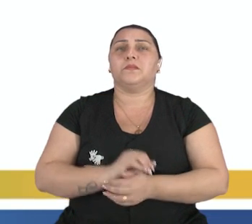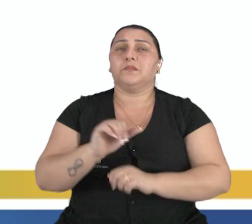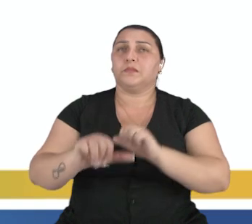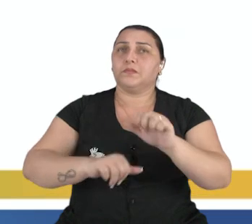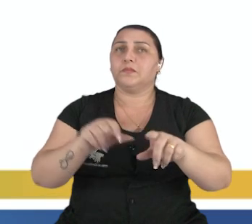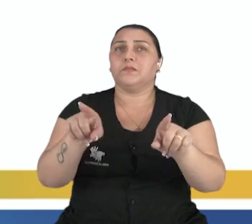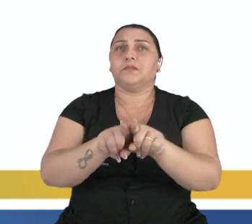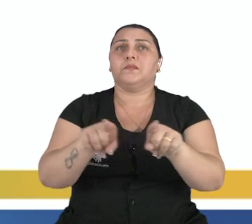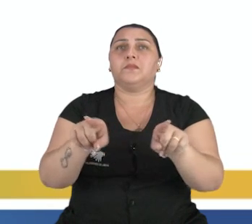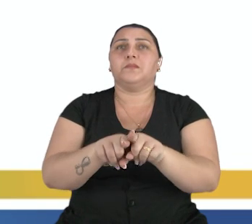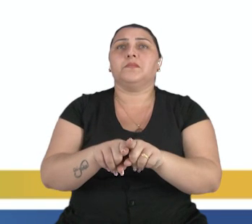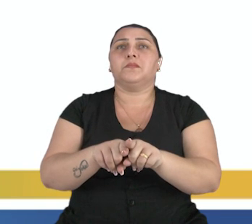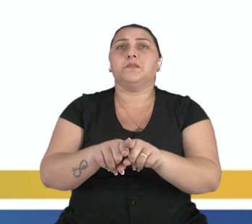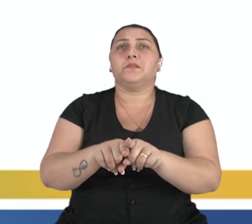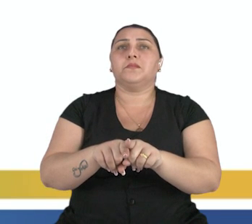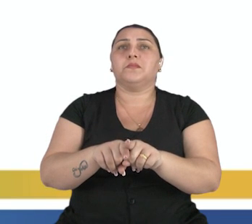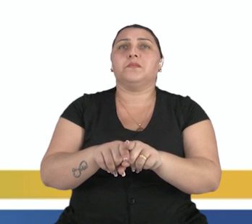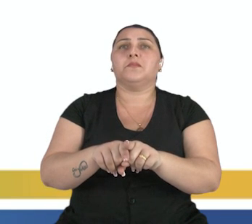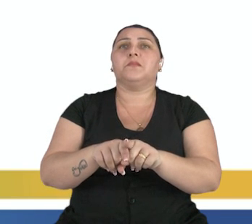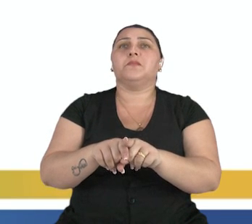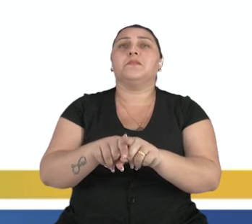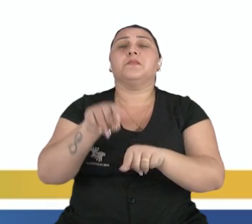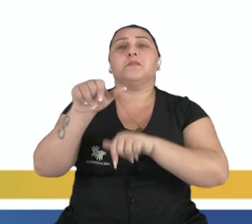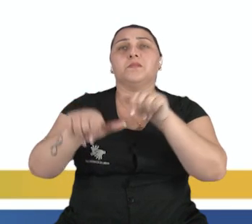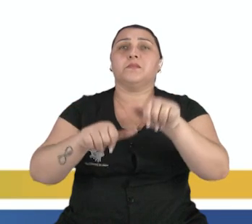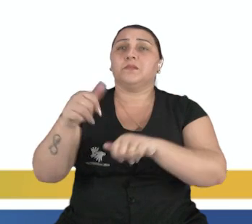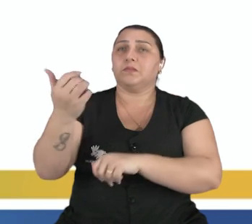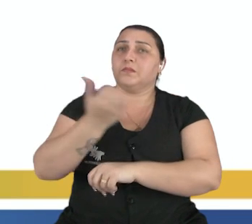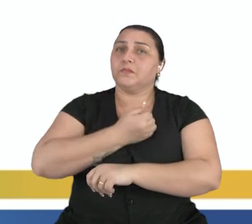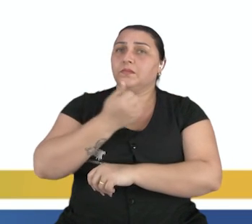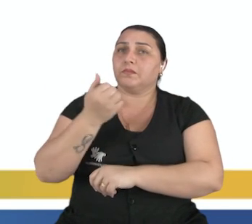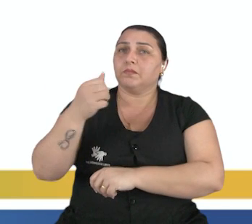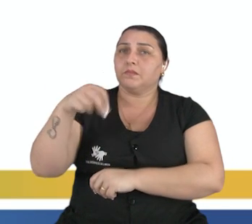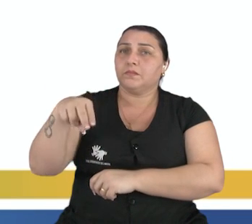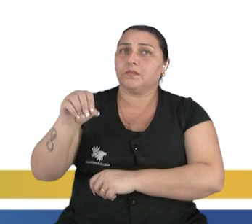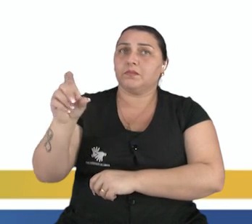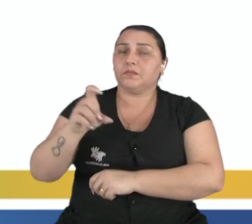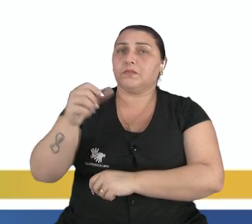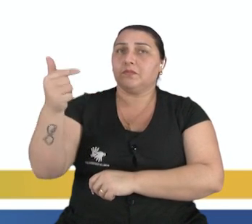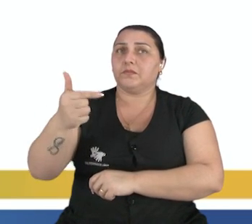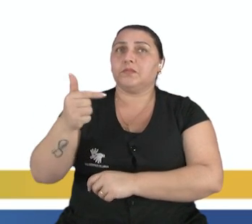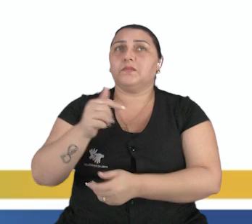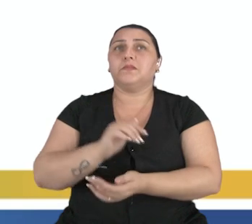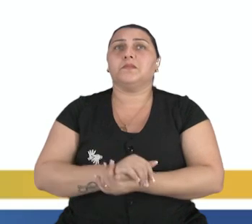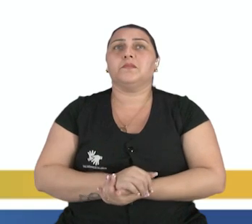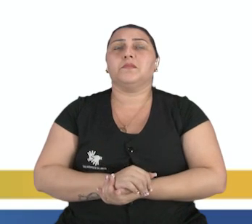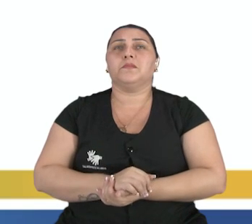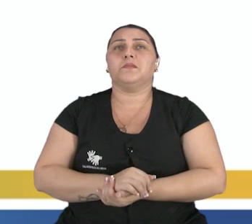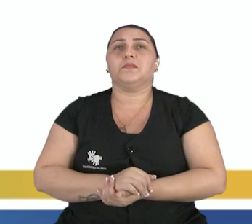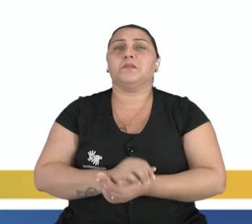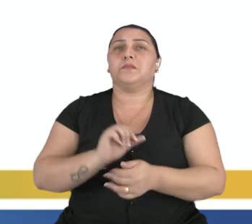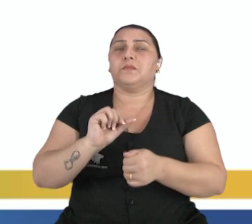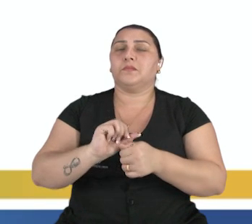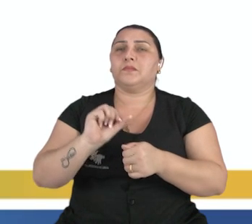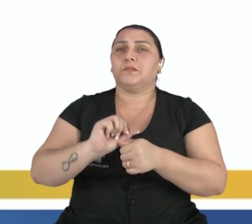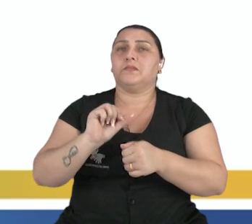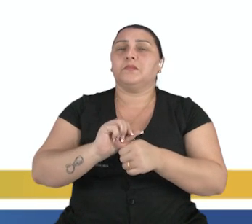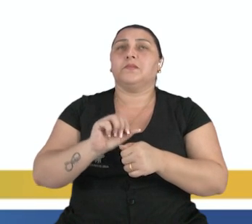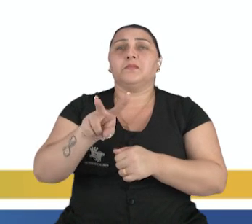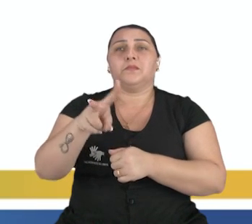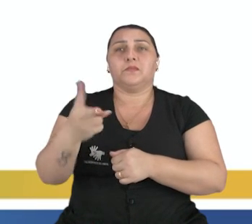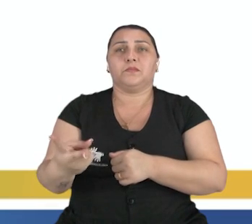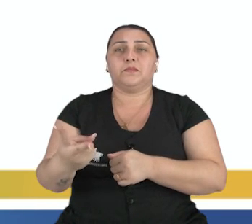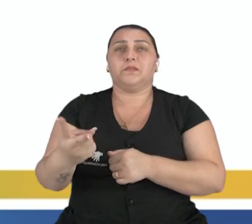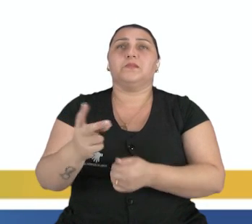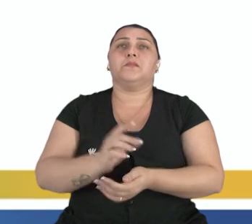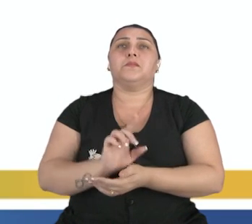variação também, que ocorreu uma oxidação nessa equação química. Então, fazendo uma inversão